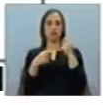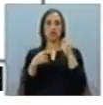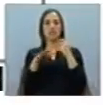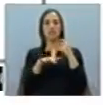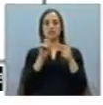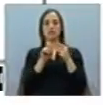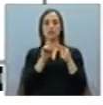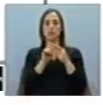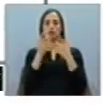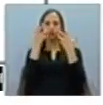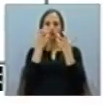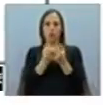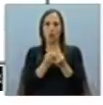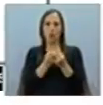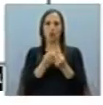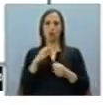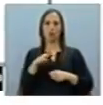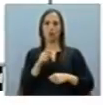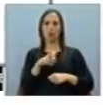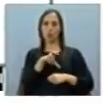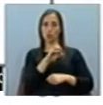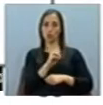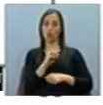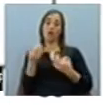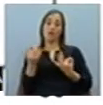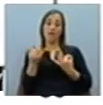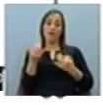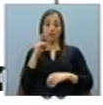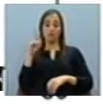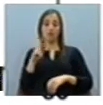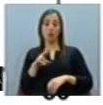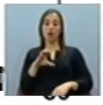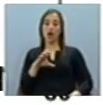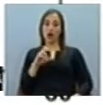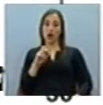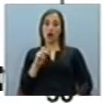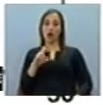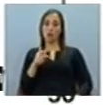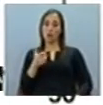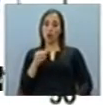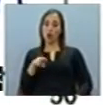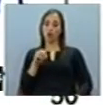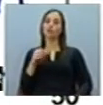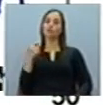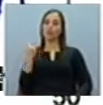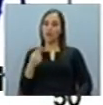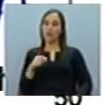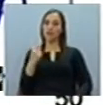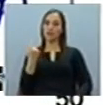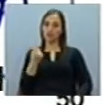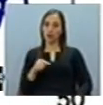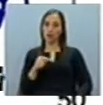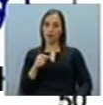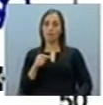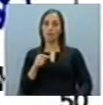mais escuras de Mercúrio. E os cientistas, de facto, encontraram ali carbono. Há ali, de facto, carbono associado às zonas